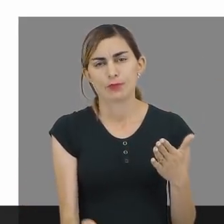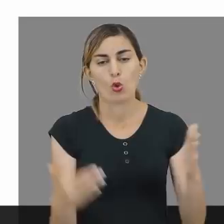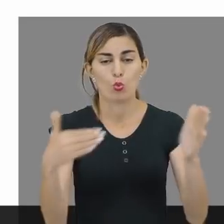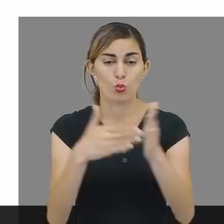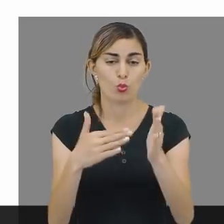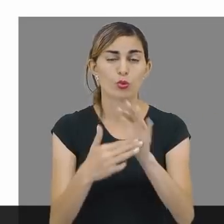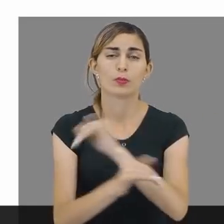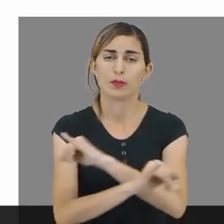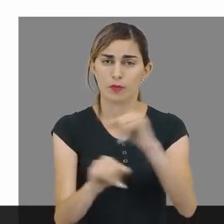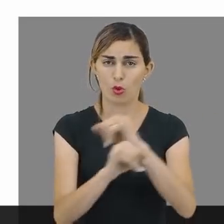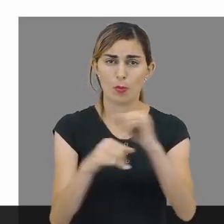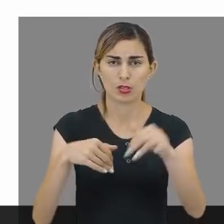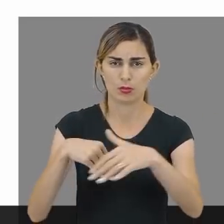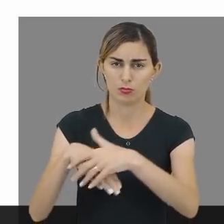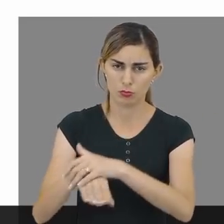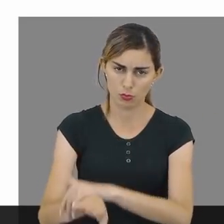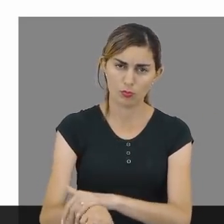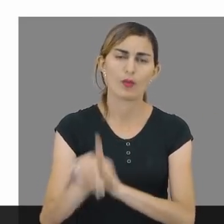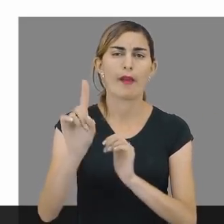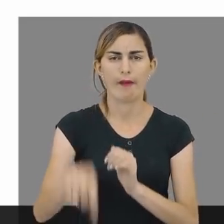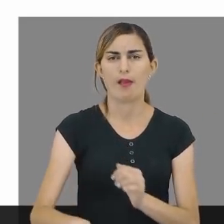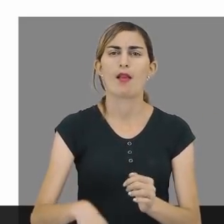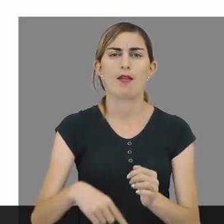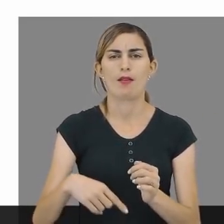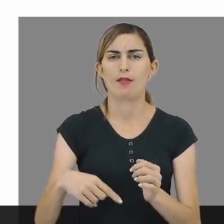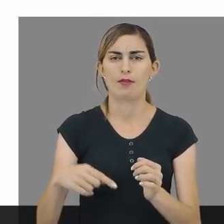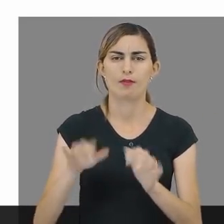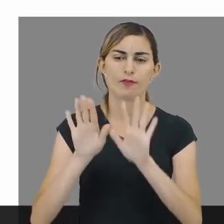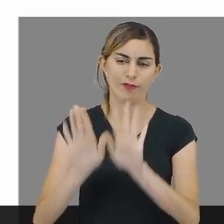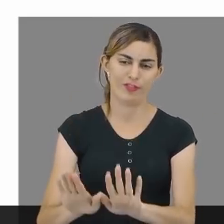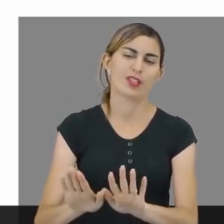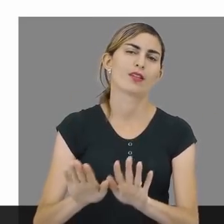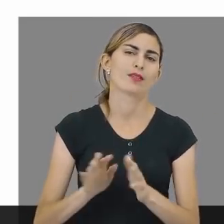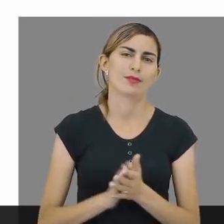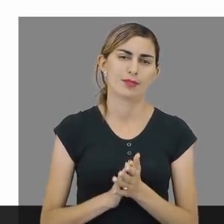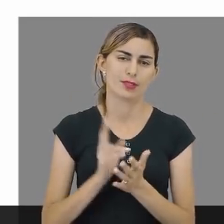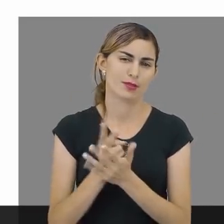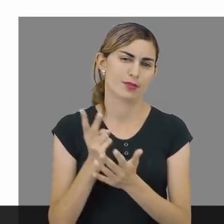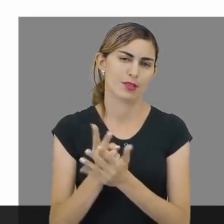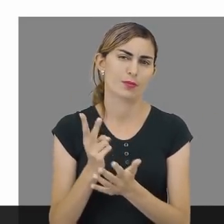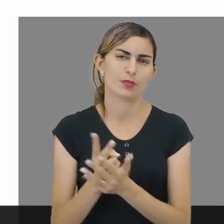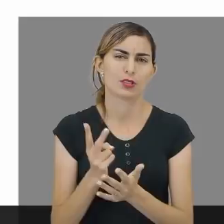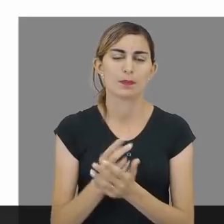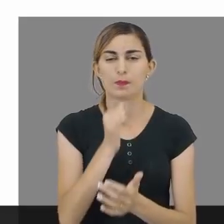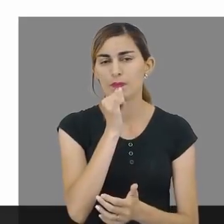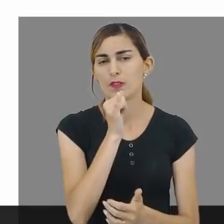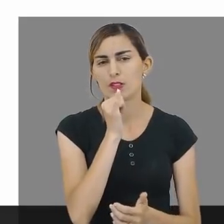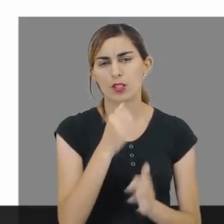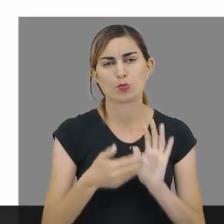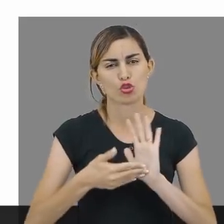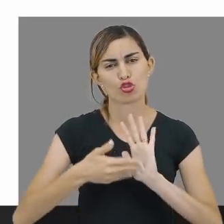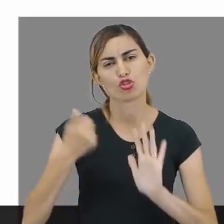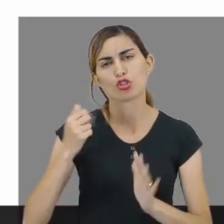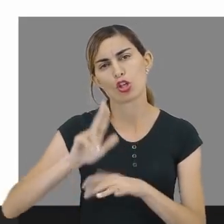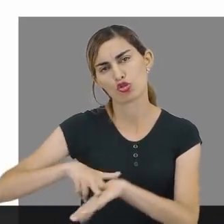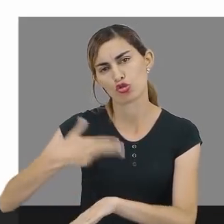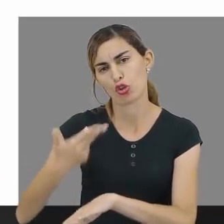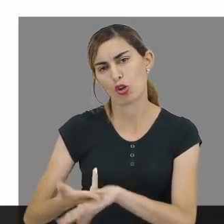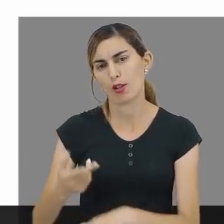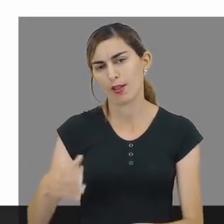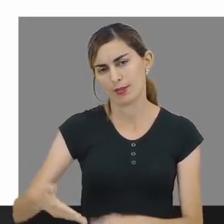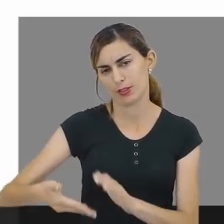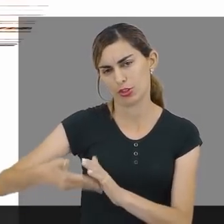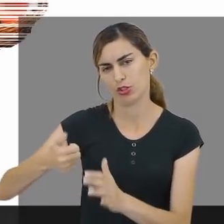última informação armazenada na variável é a que conta, sempre. Por exemplo, se a gente tirar esses chocolates aí